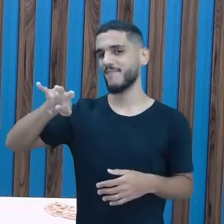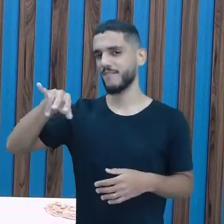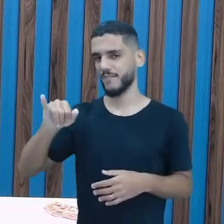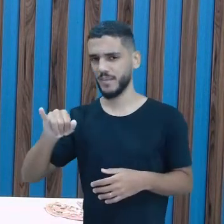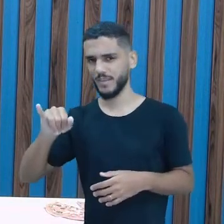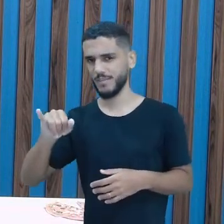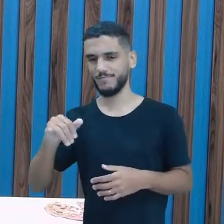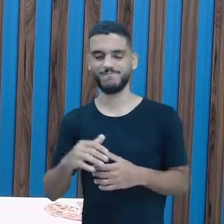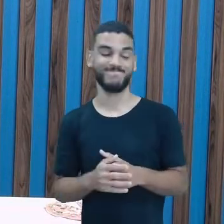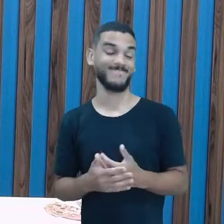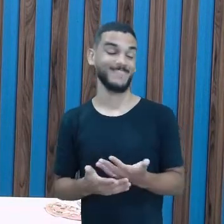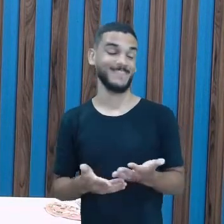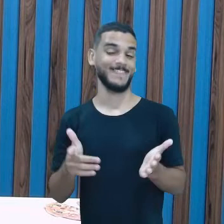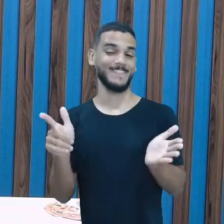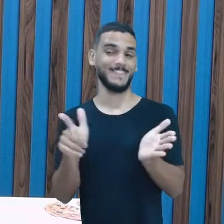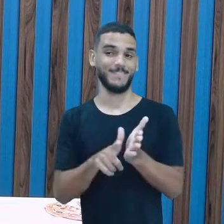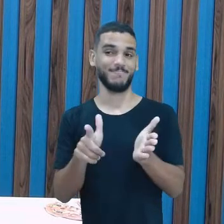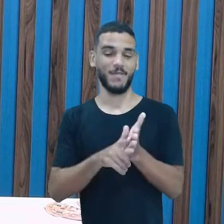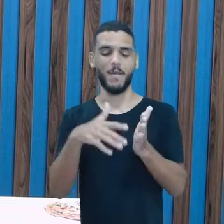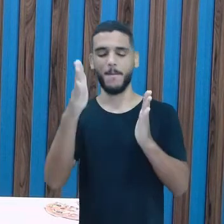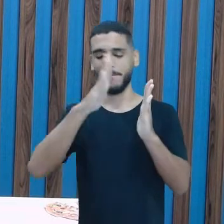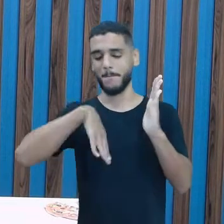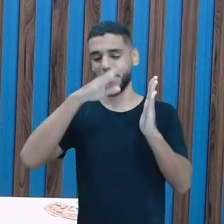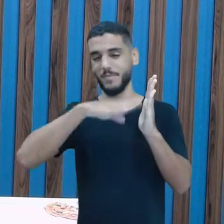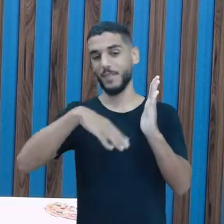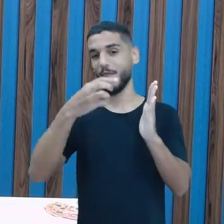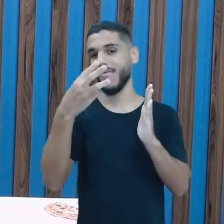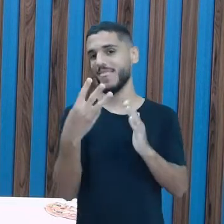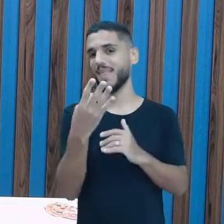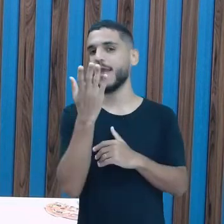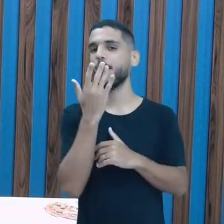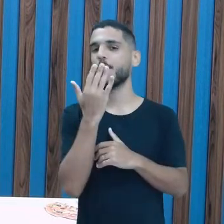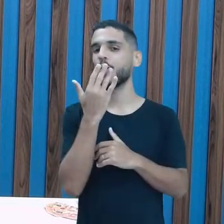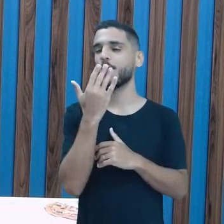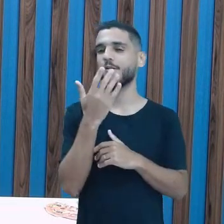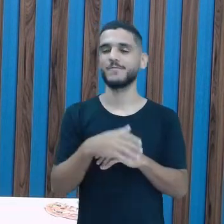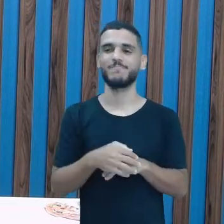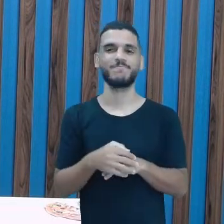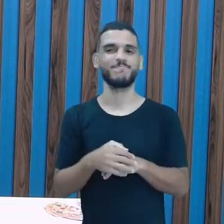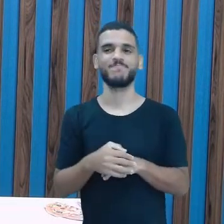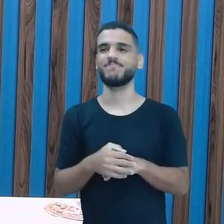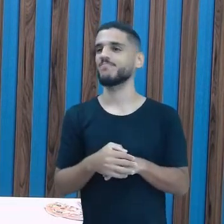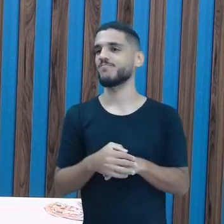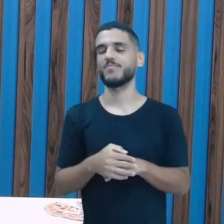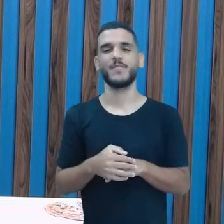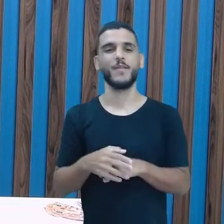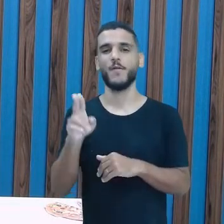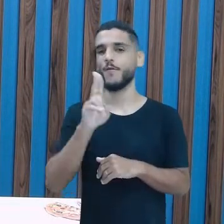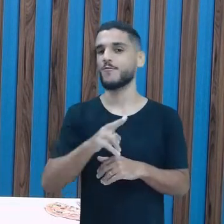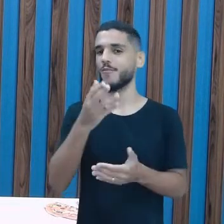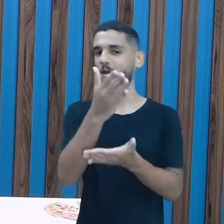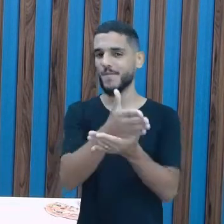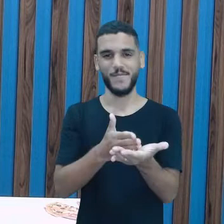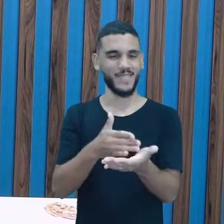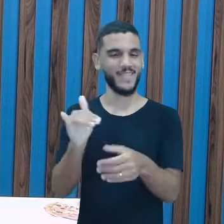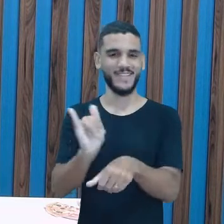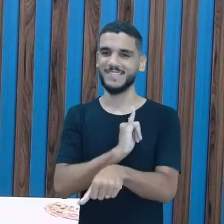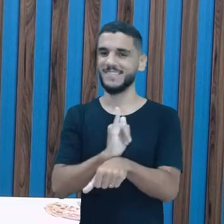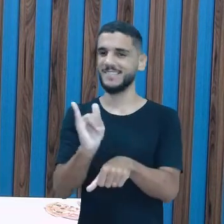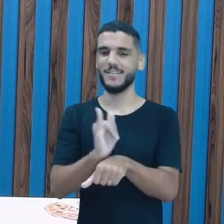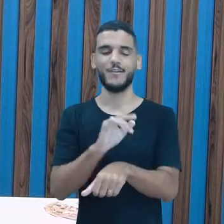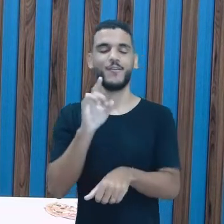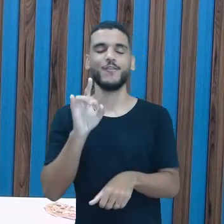a folha e pintou 3 cores. Ele não pintou na metade, ele dividiu a folha em